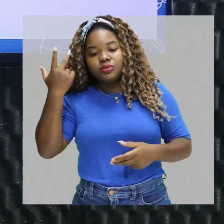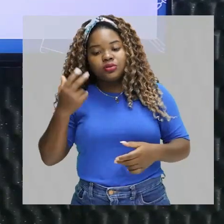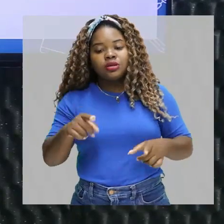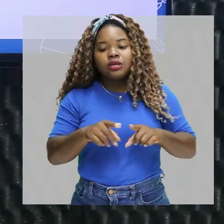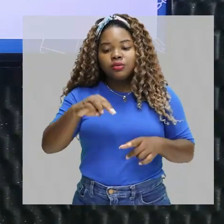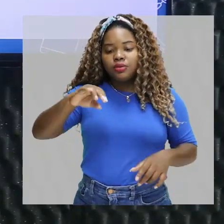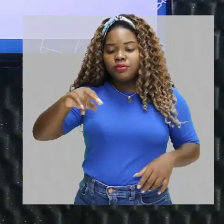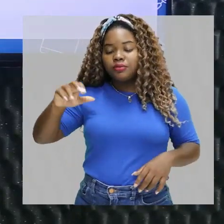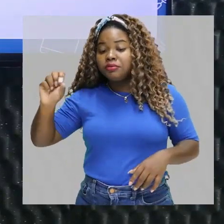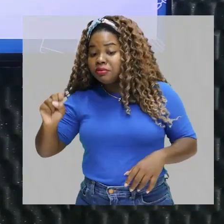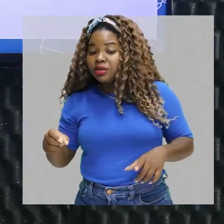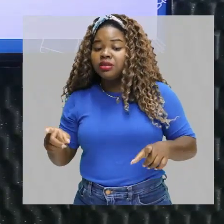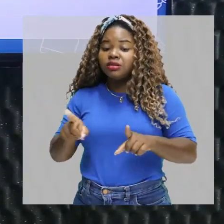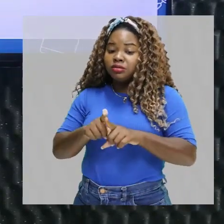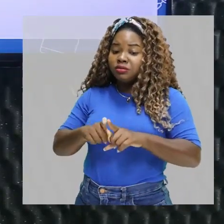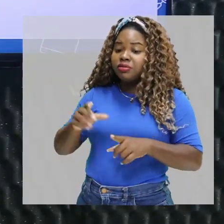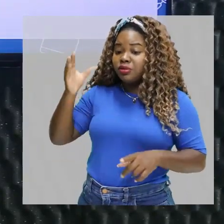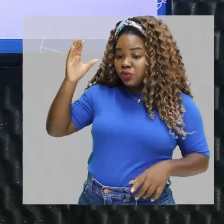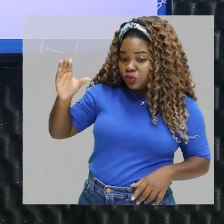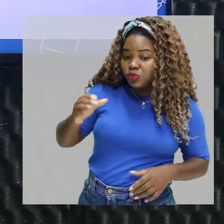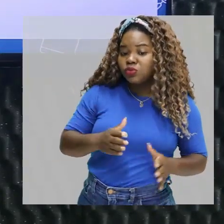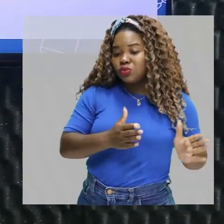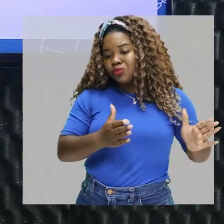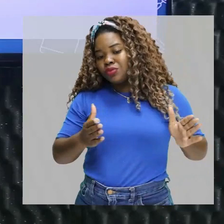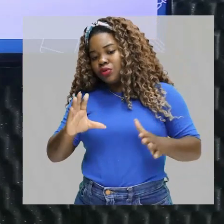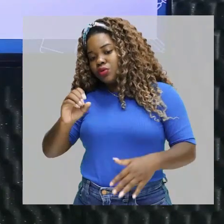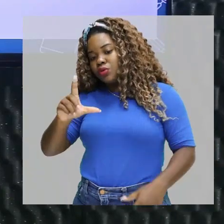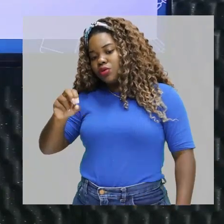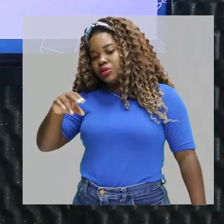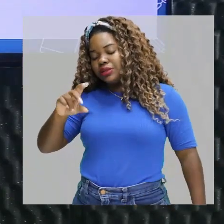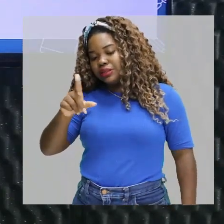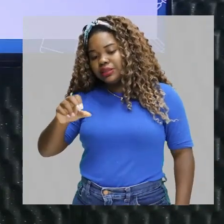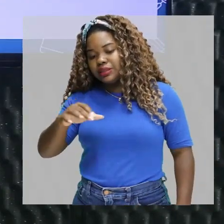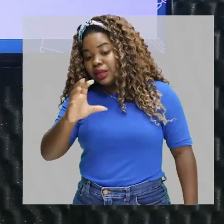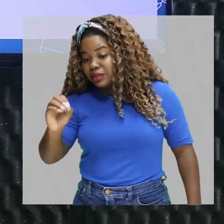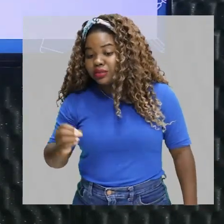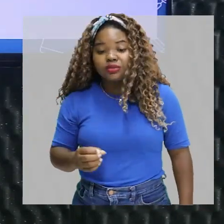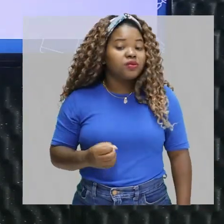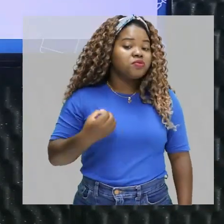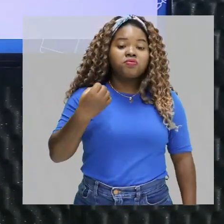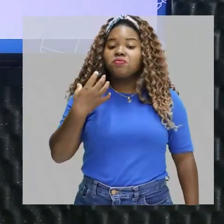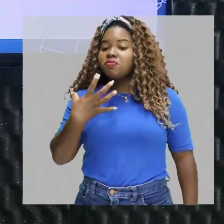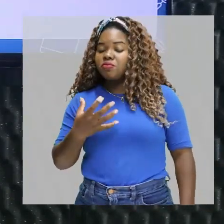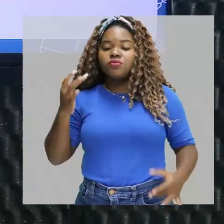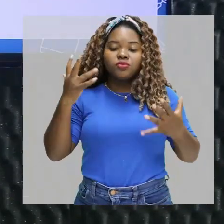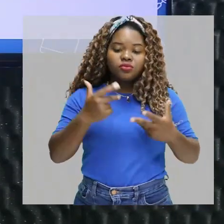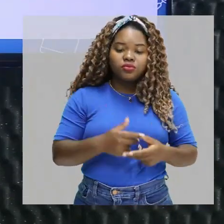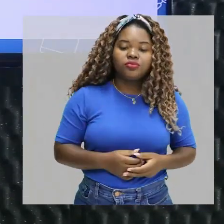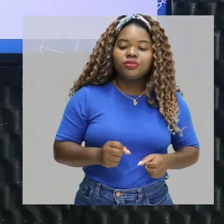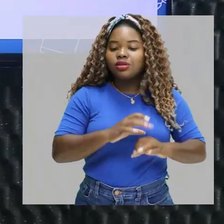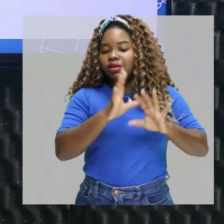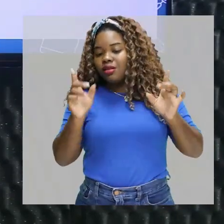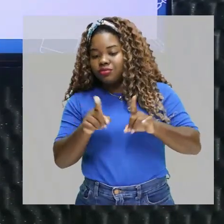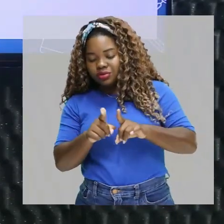muito rica em aspecto cultural né do nosso processo ali de colonização Minas Gerais é muito bonito tá certo e